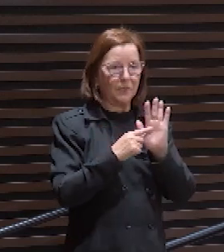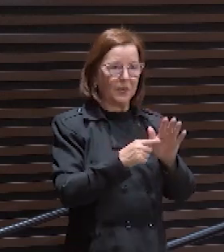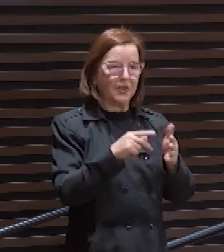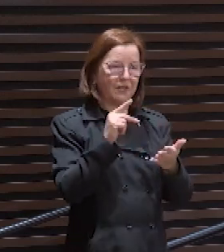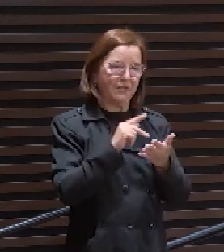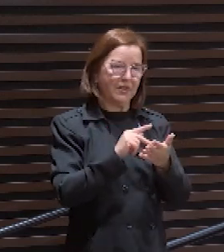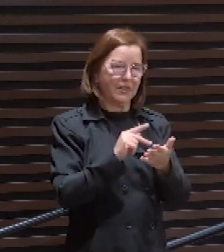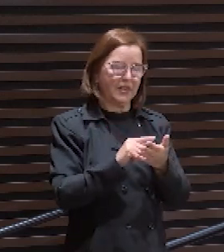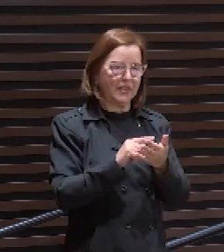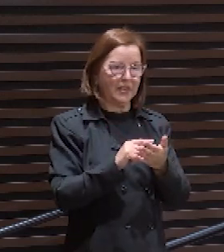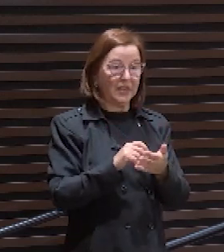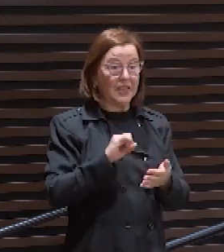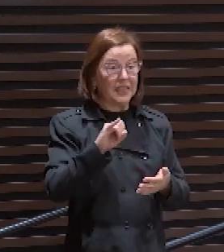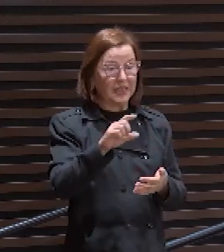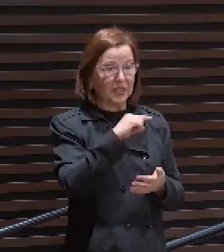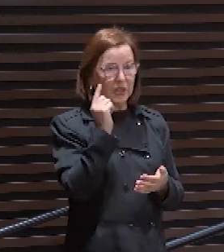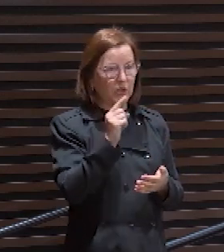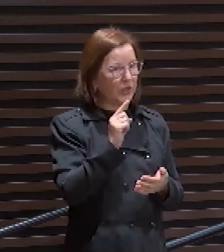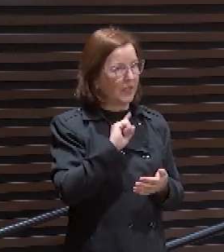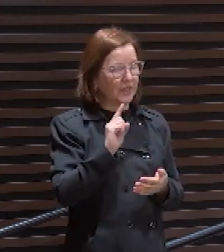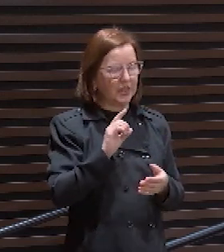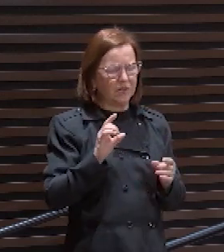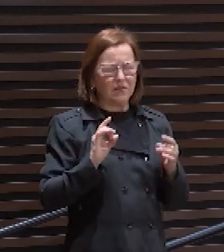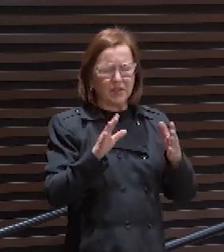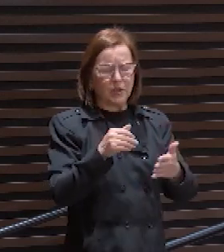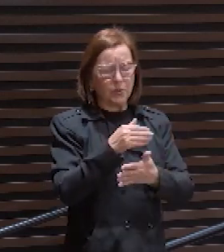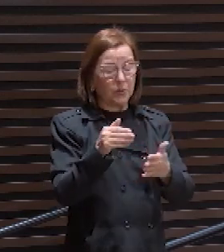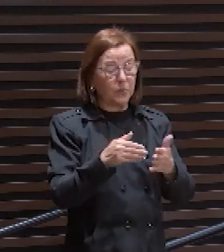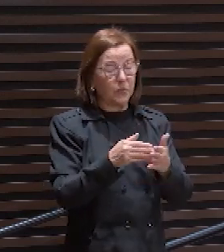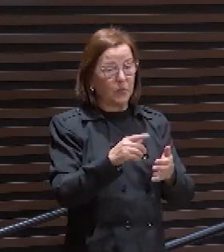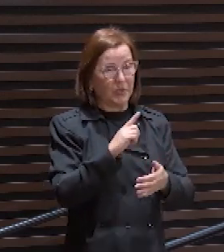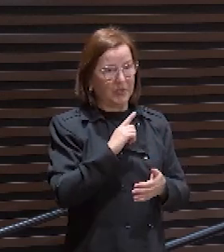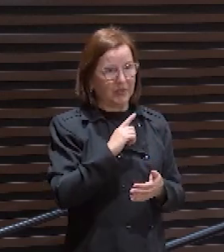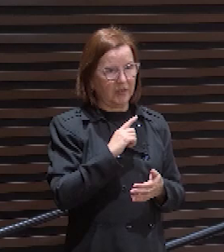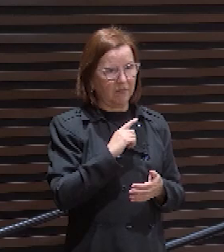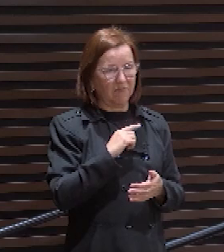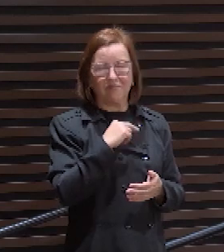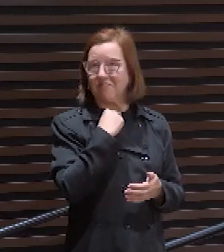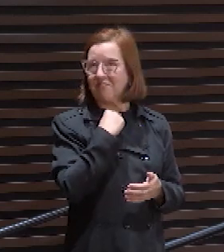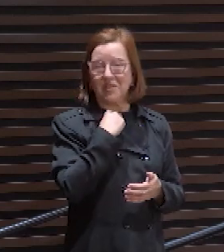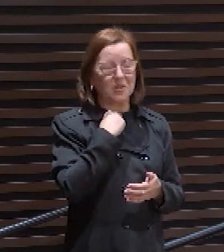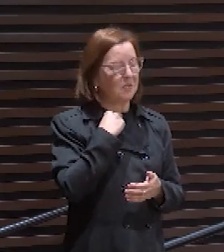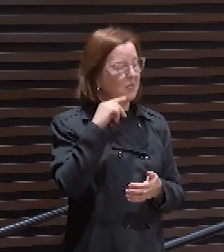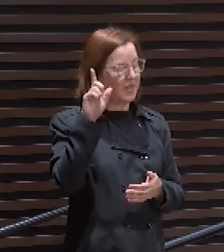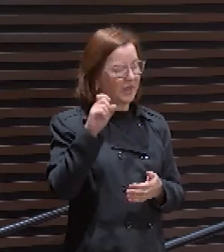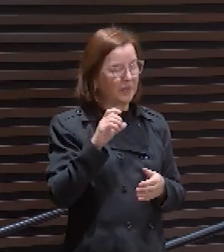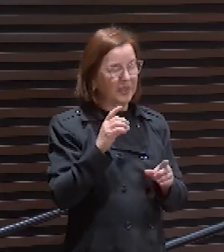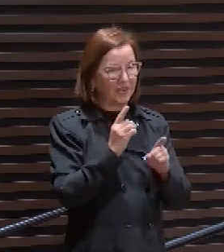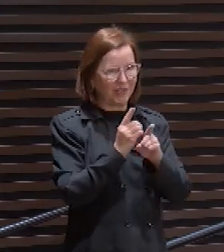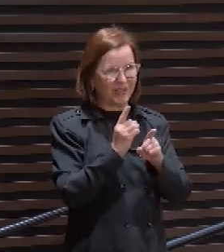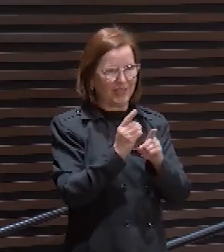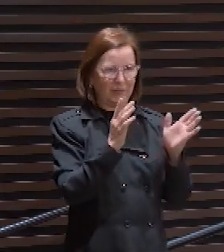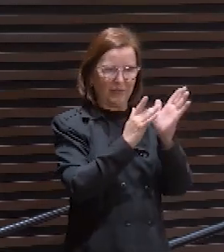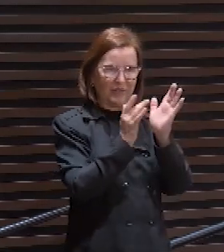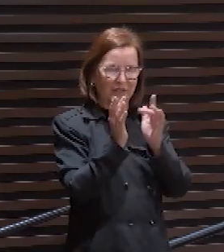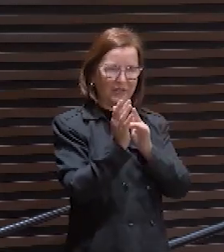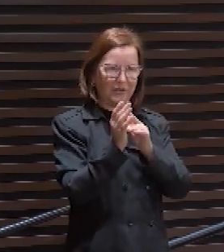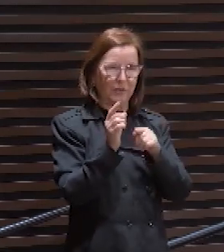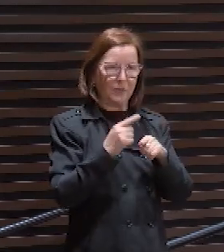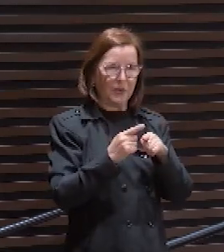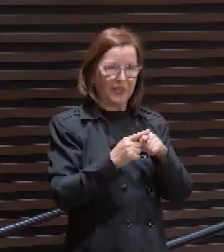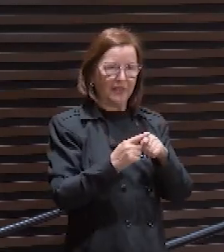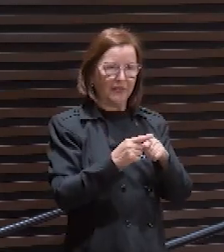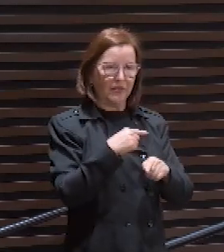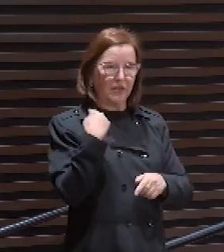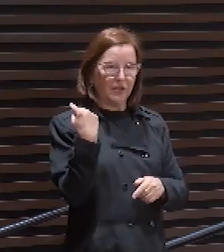de que se nós não renunciamos tudo o que nós temos, não podemos ser discípulos de Jesus. Porque no nosso coração